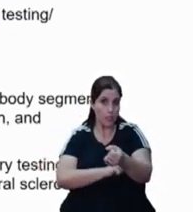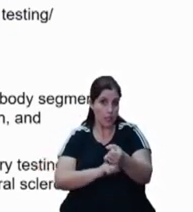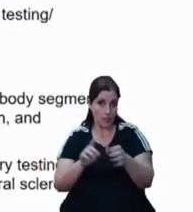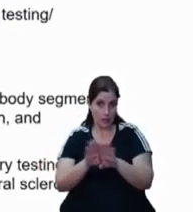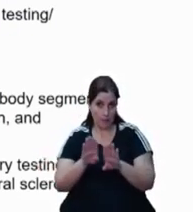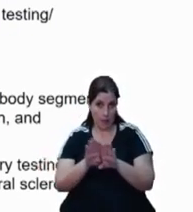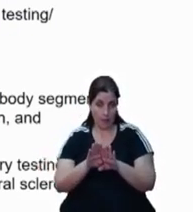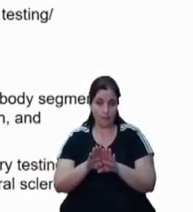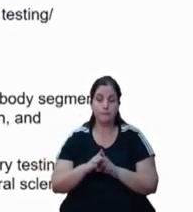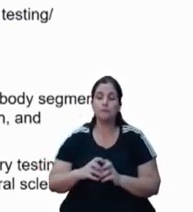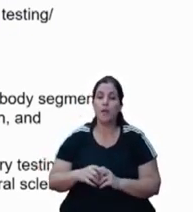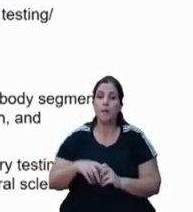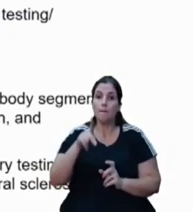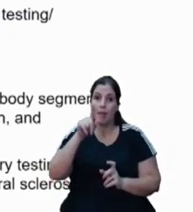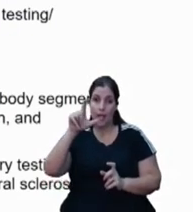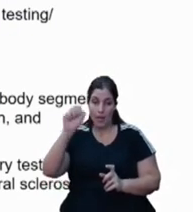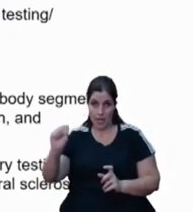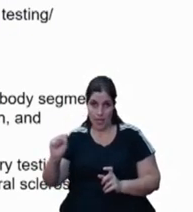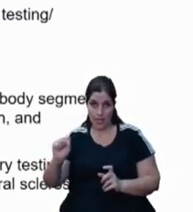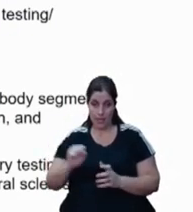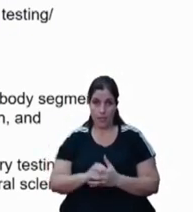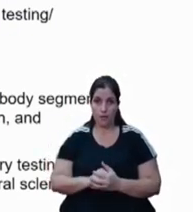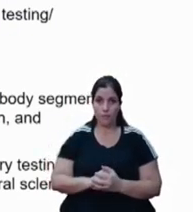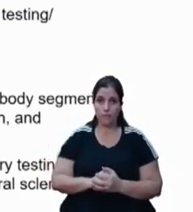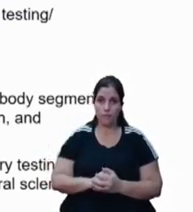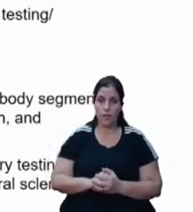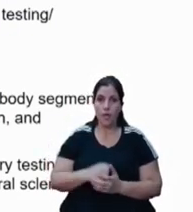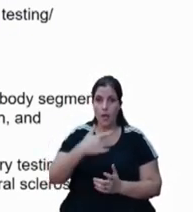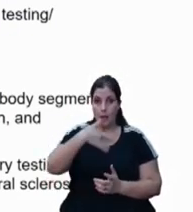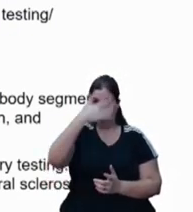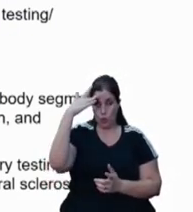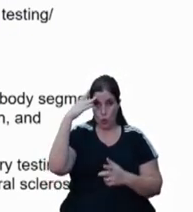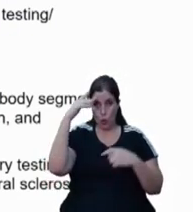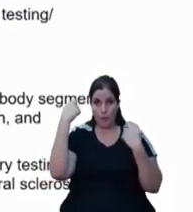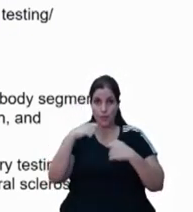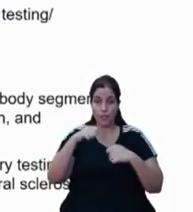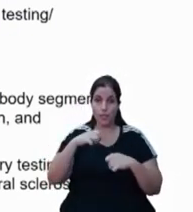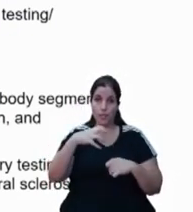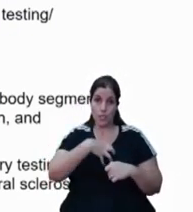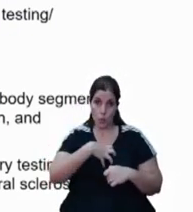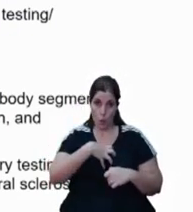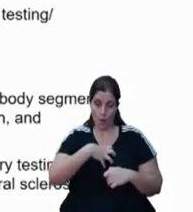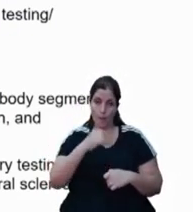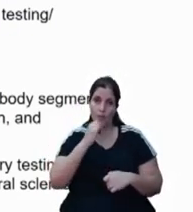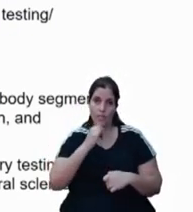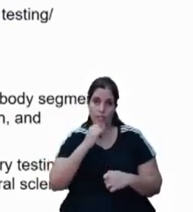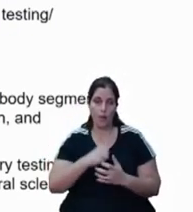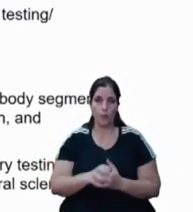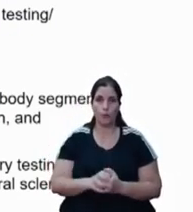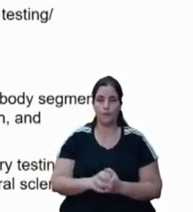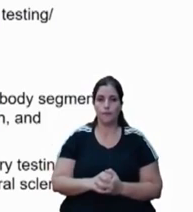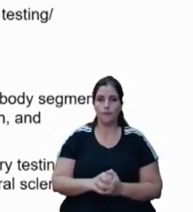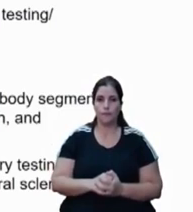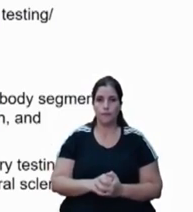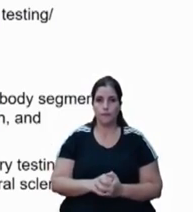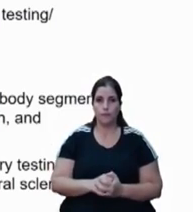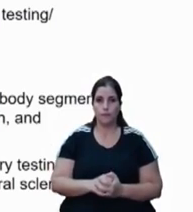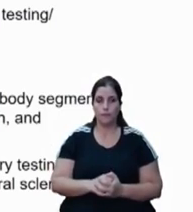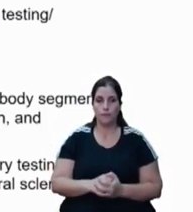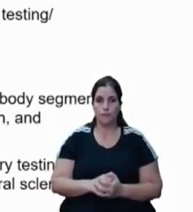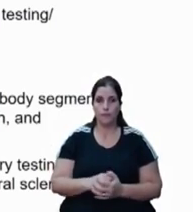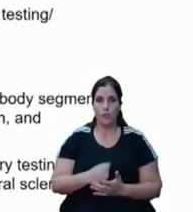para PLS, o indivíduo deve ter sinais e sintomas, por exemplo,